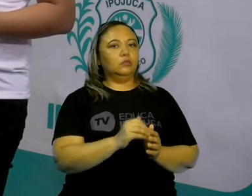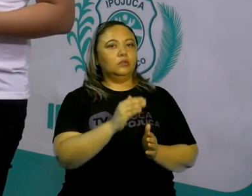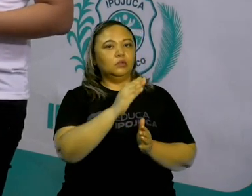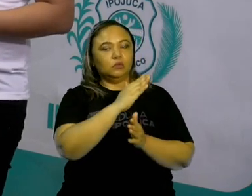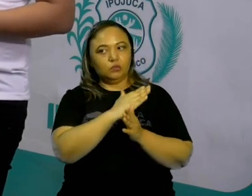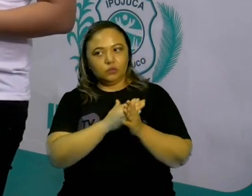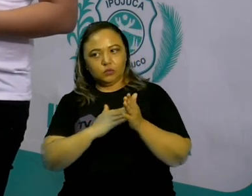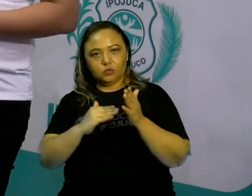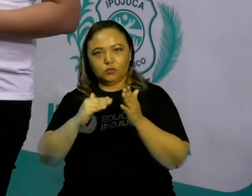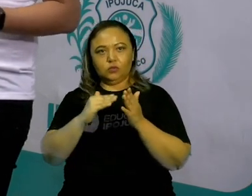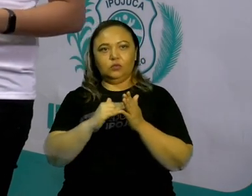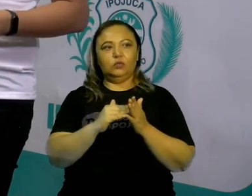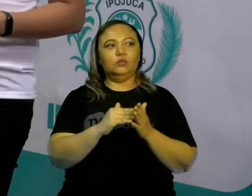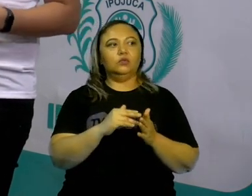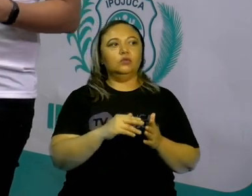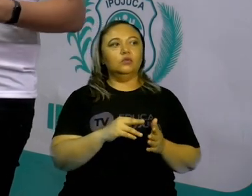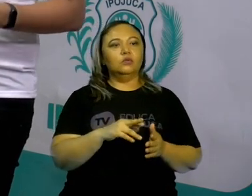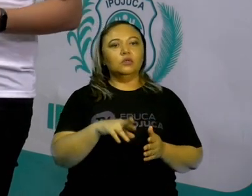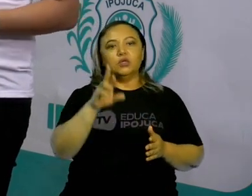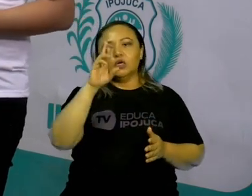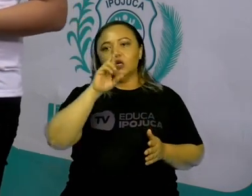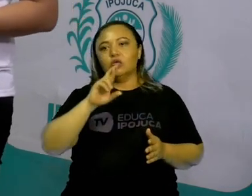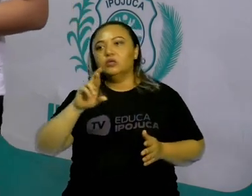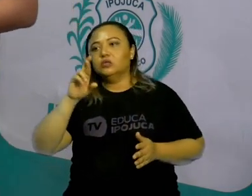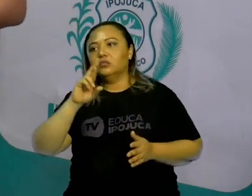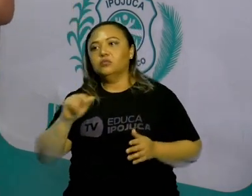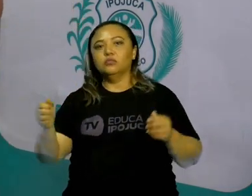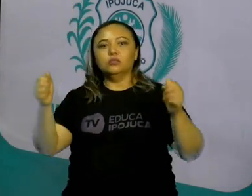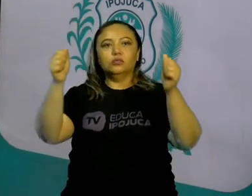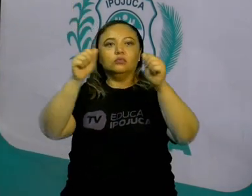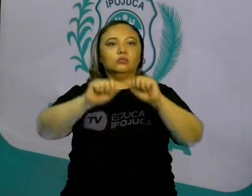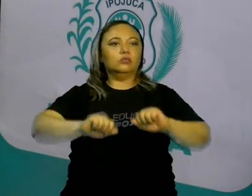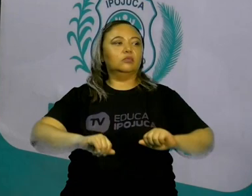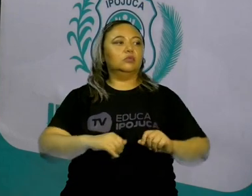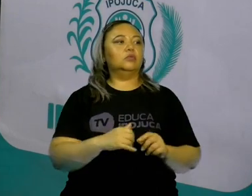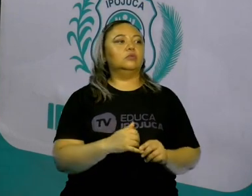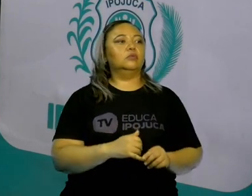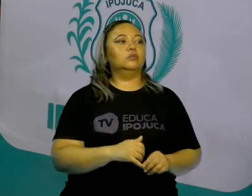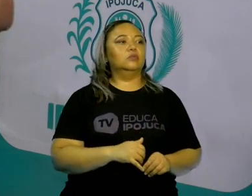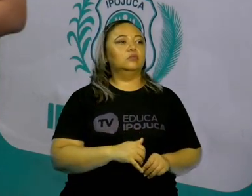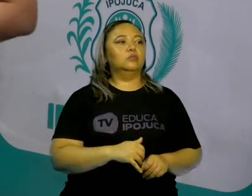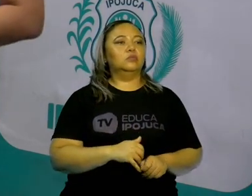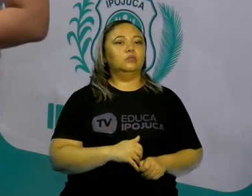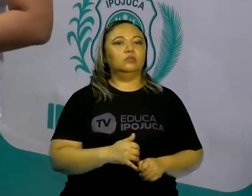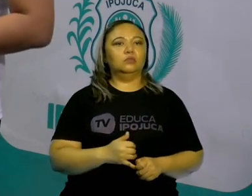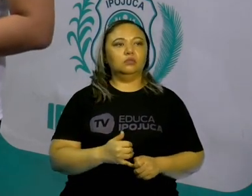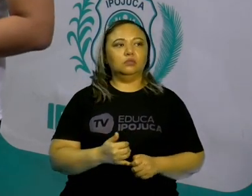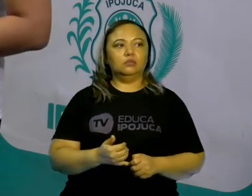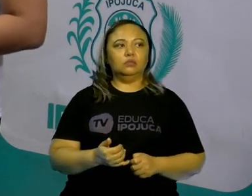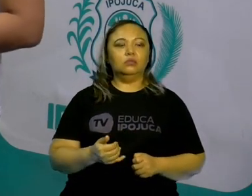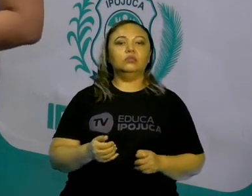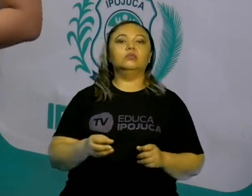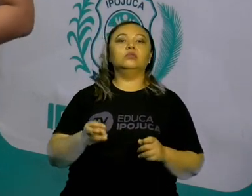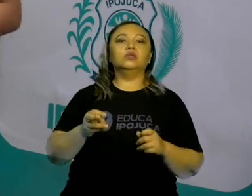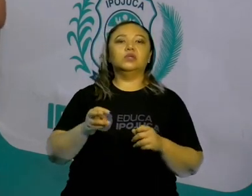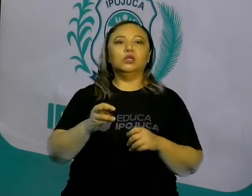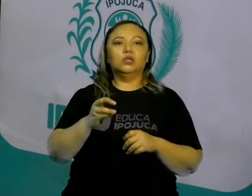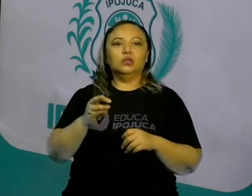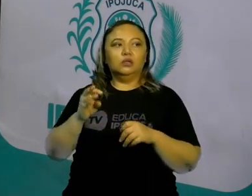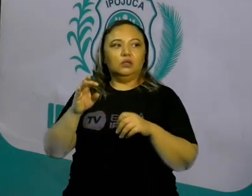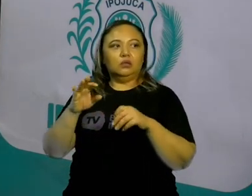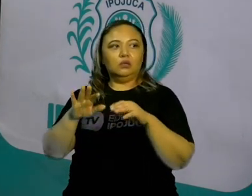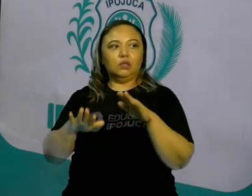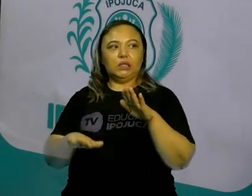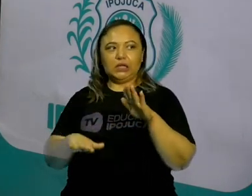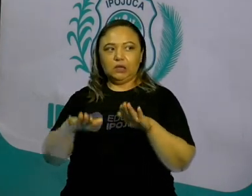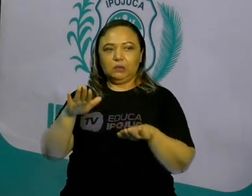o espaço amostral são todos os resultados possíveis, O experimento, a situação analisada e a probabilidade é